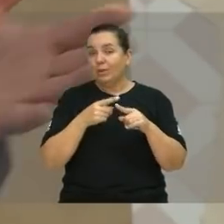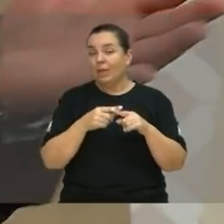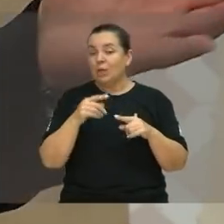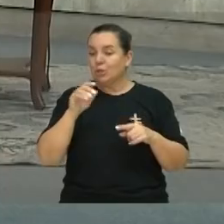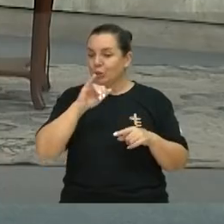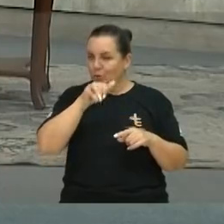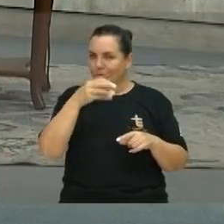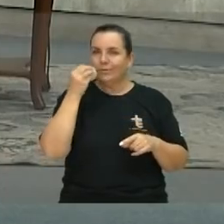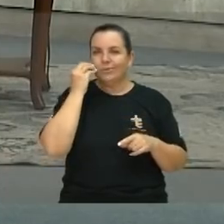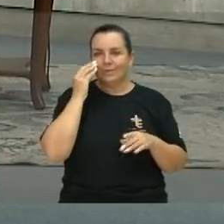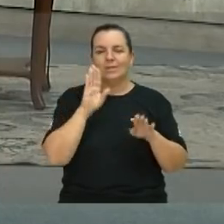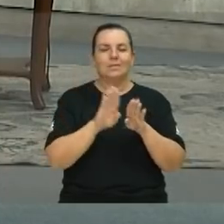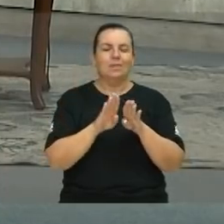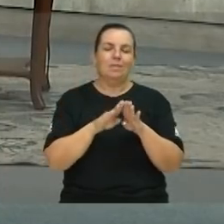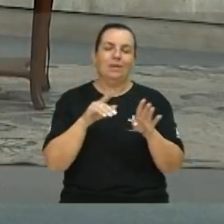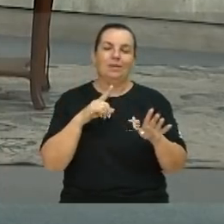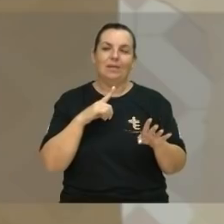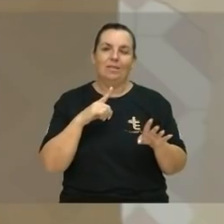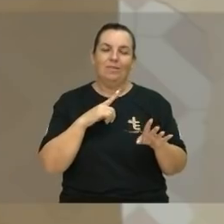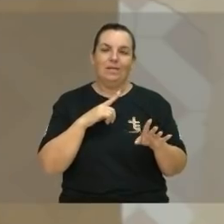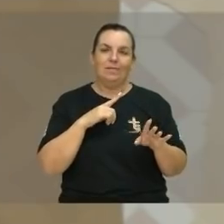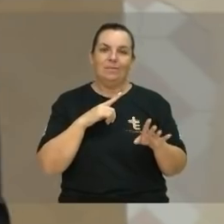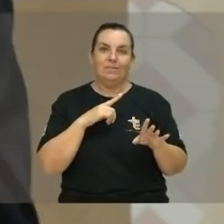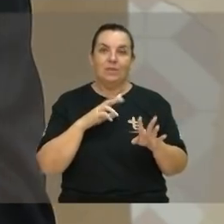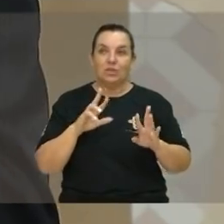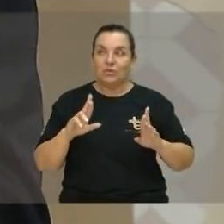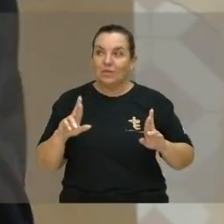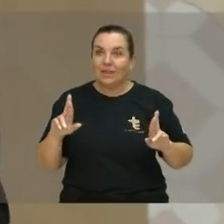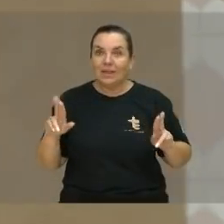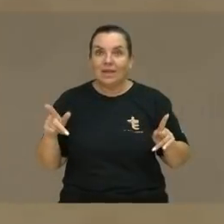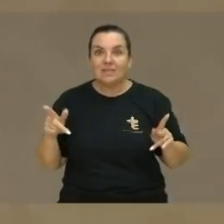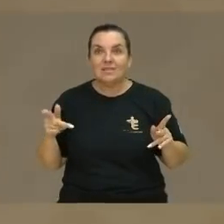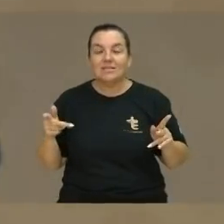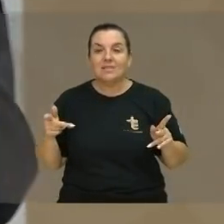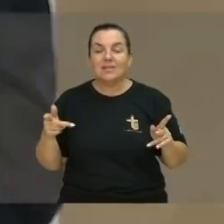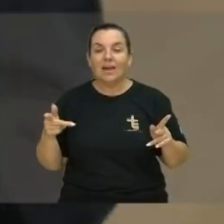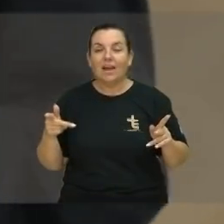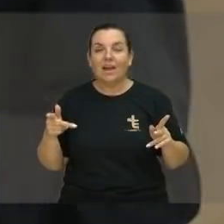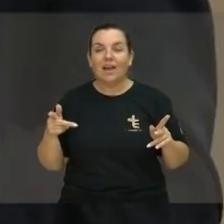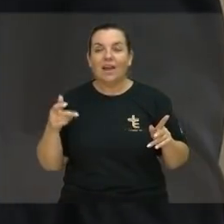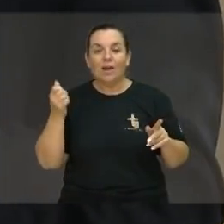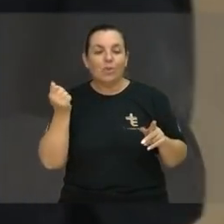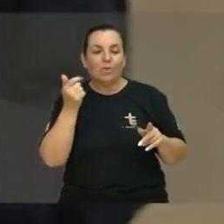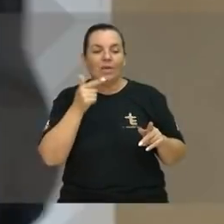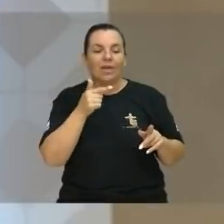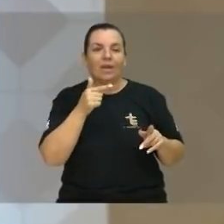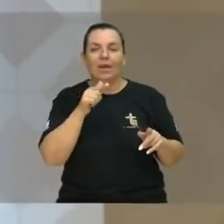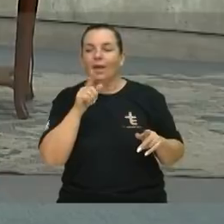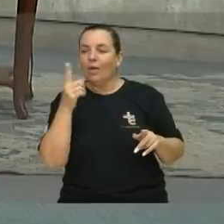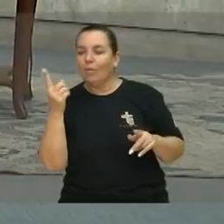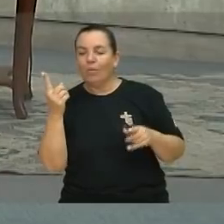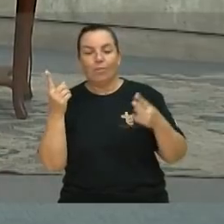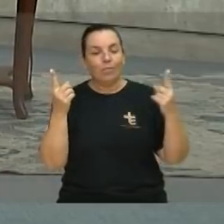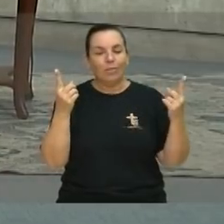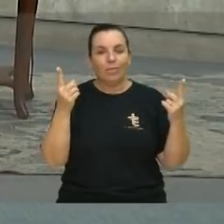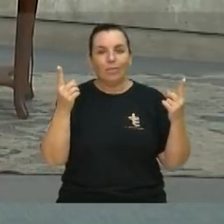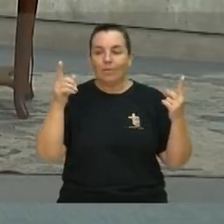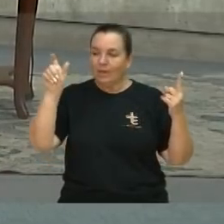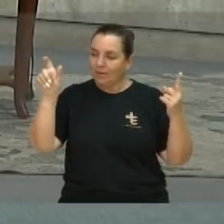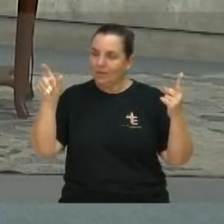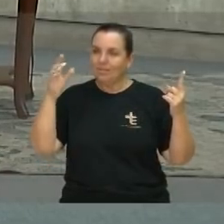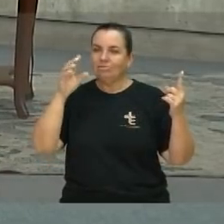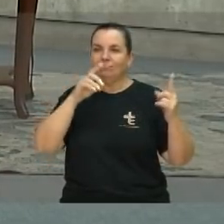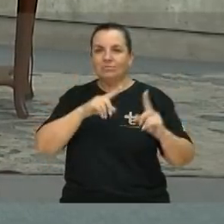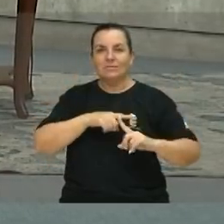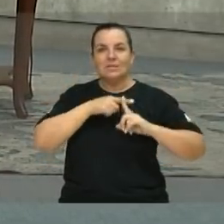olha o contraste digamos assim do que significa ser cristão